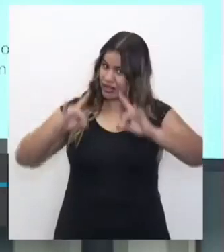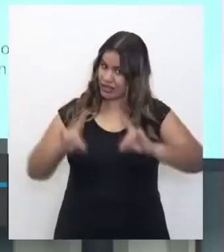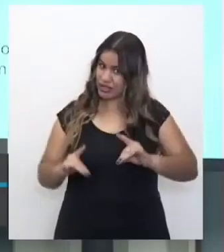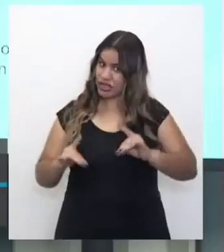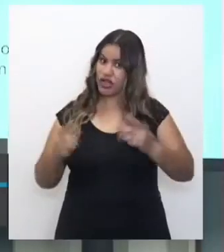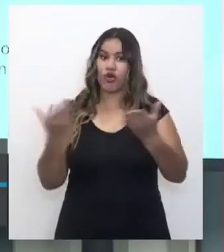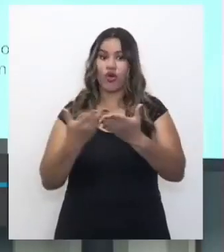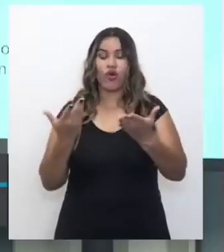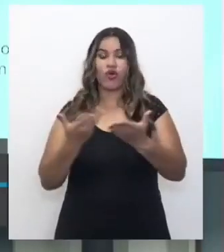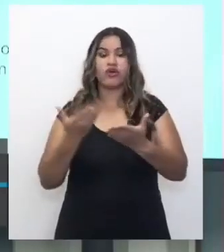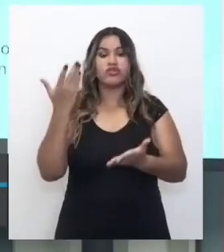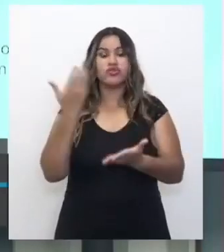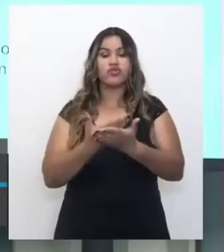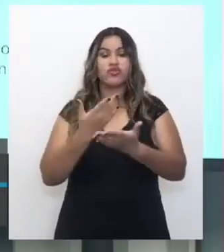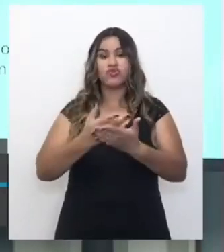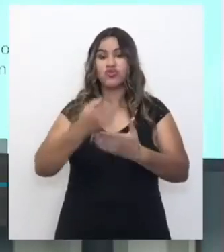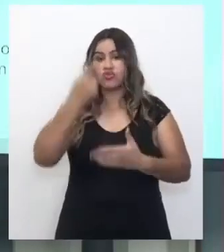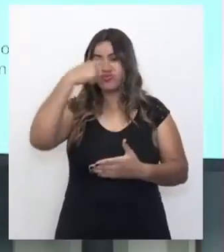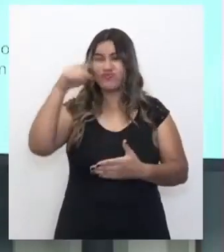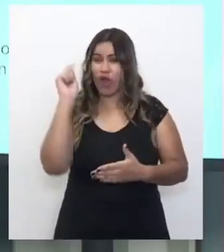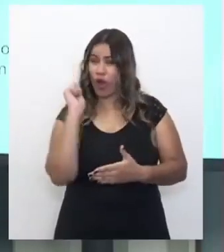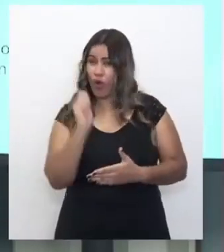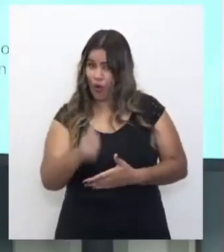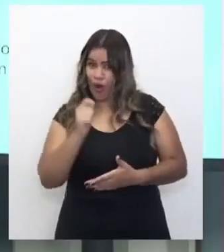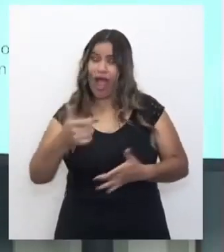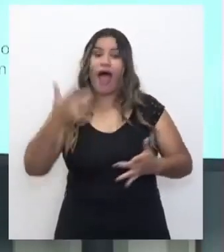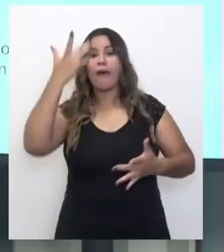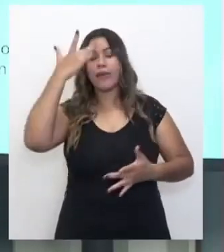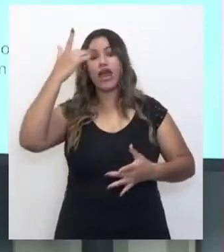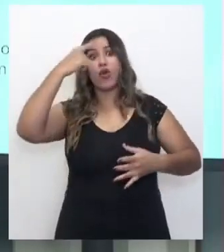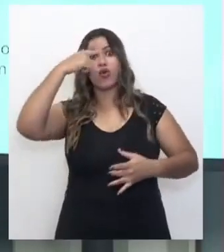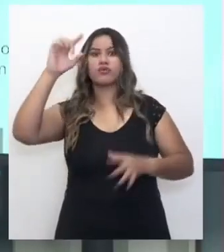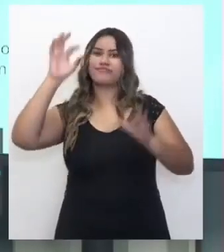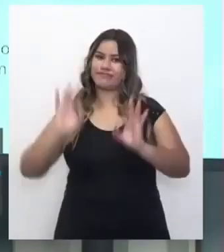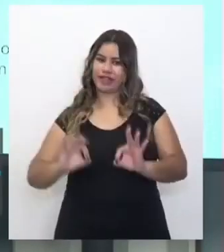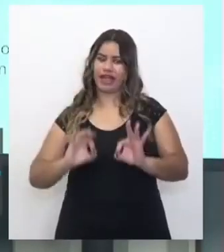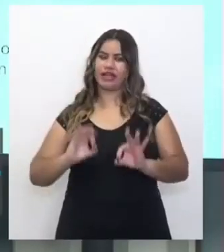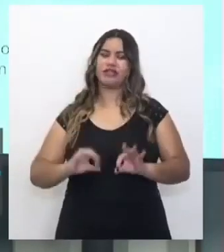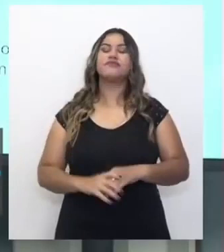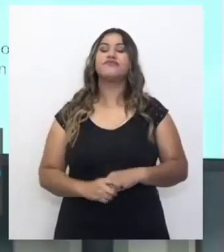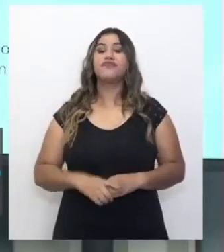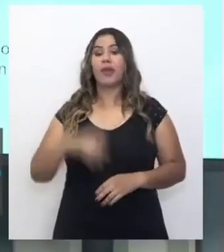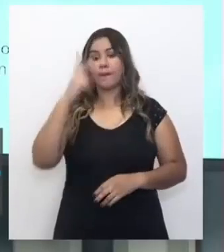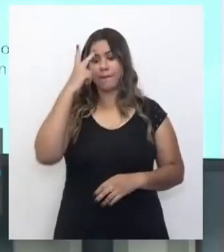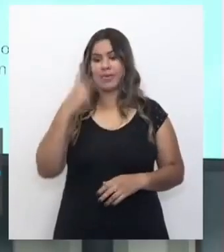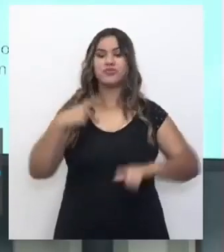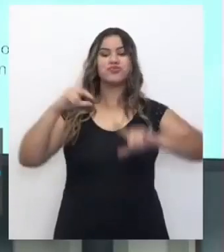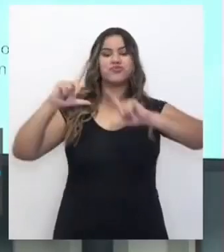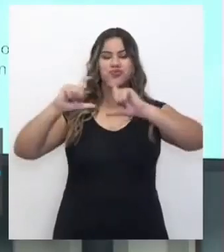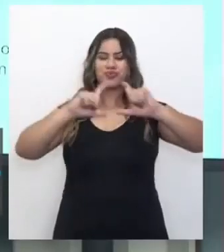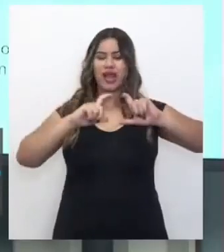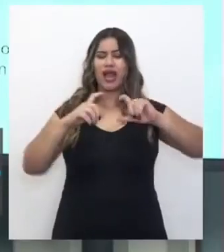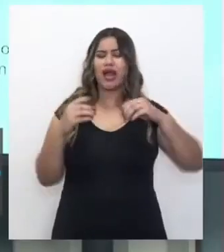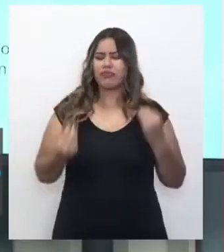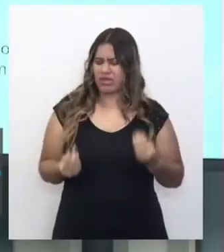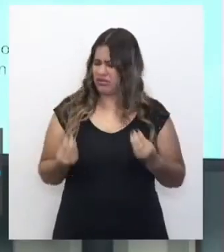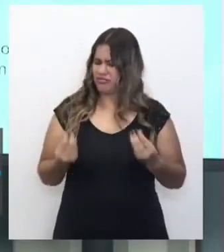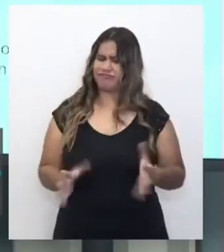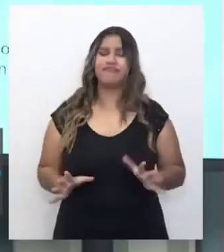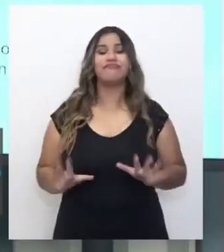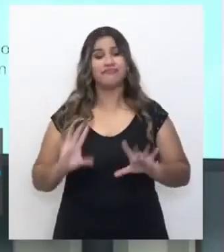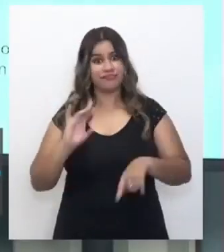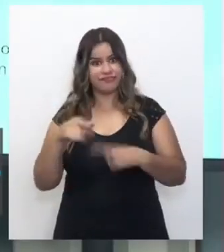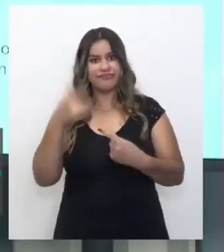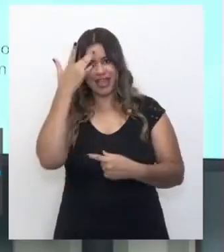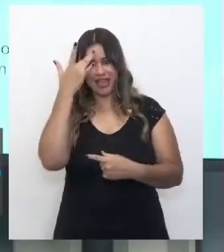aula. Amanhã encerraremos com o tema autorretrato, né? E hoje a gente já, como a professora antecipou, a gente vai falar sobre a importância do